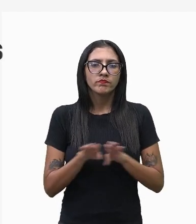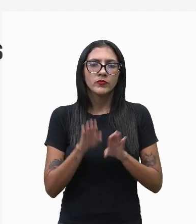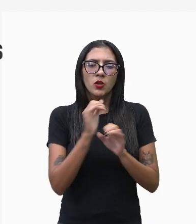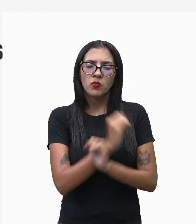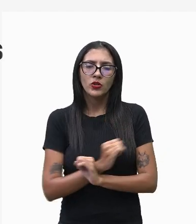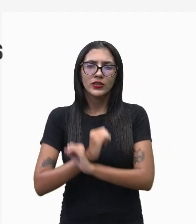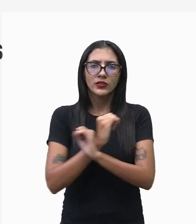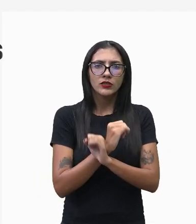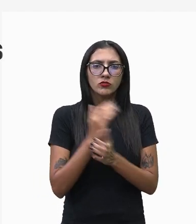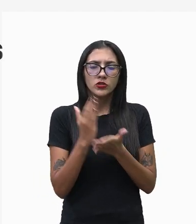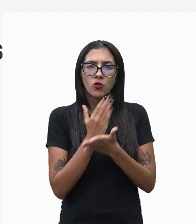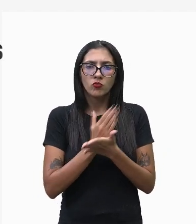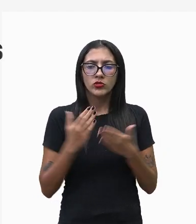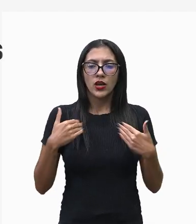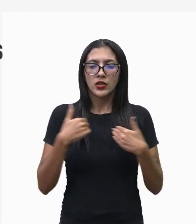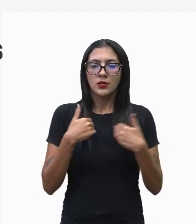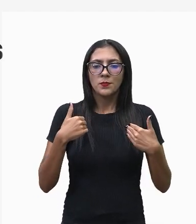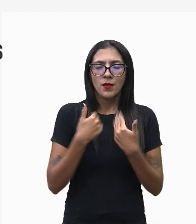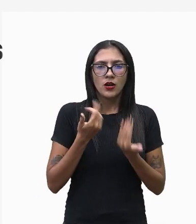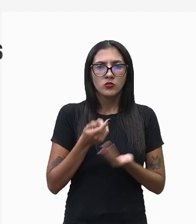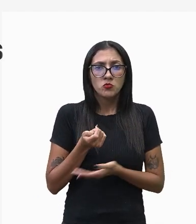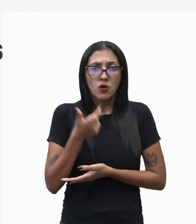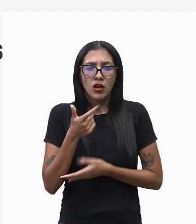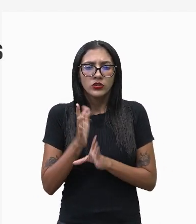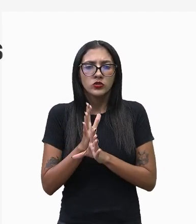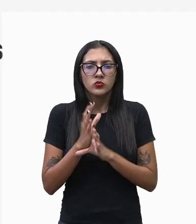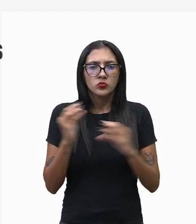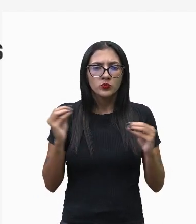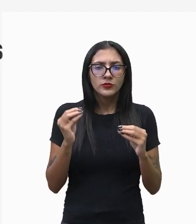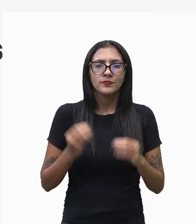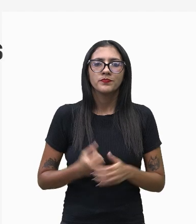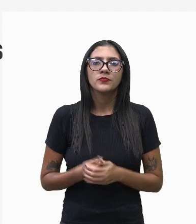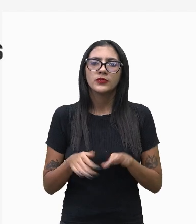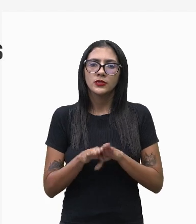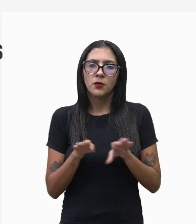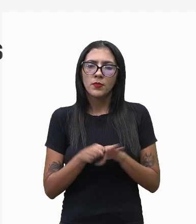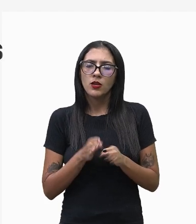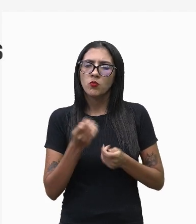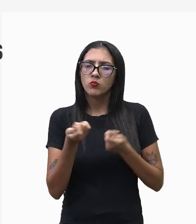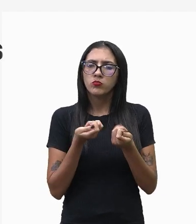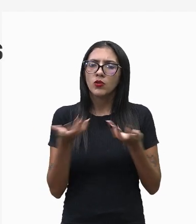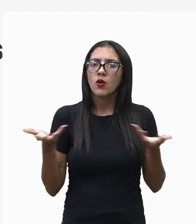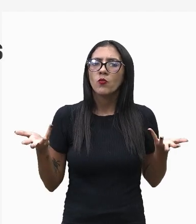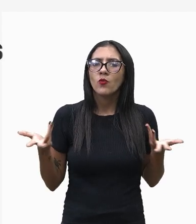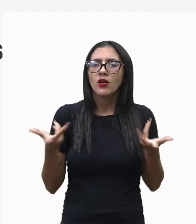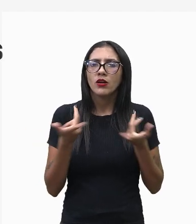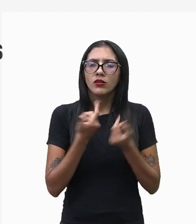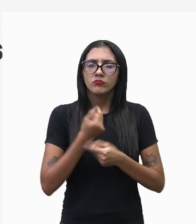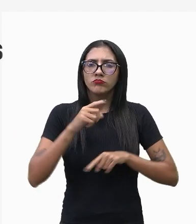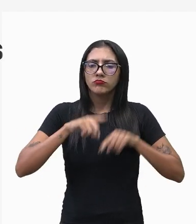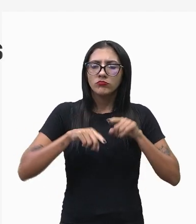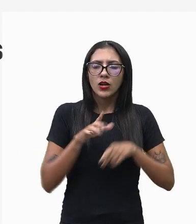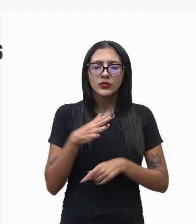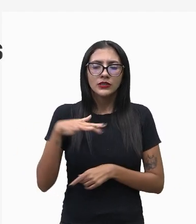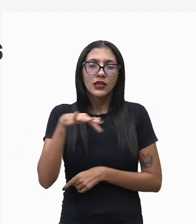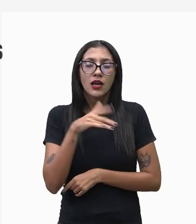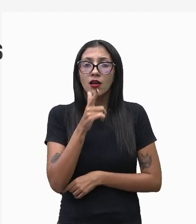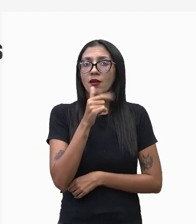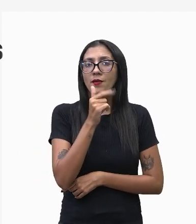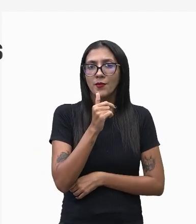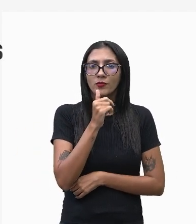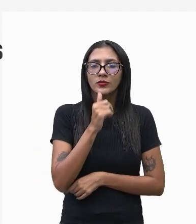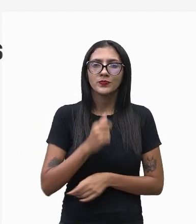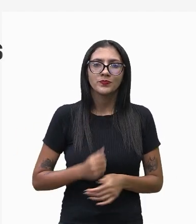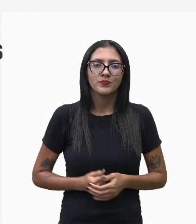de espécies ameaçadas e na manutenção da qualidade dos recursos hídricos,